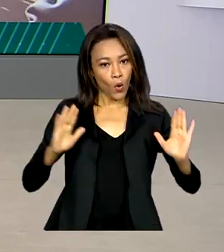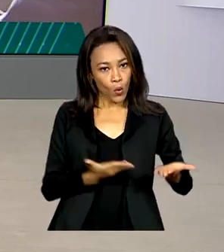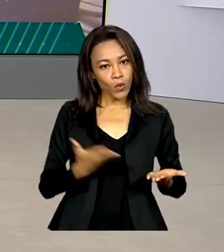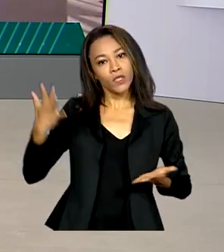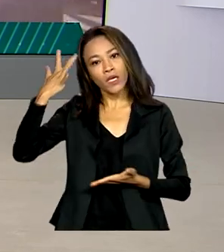Estado.